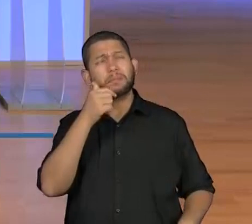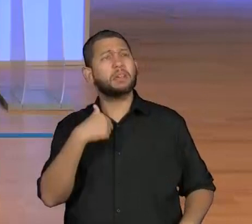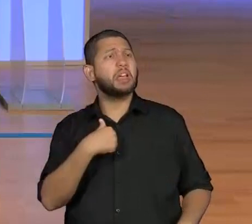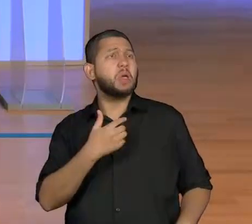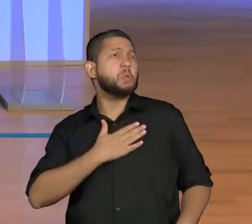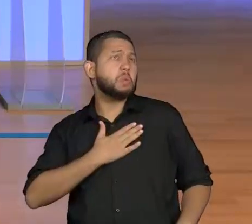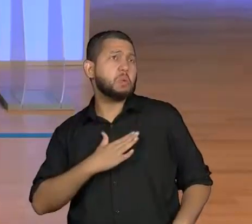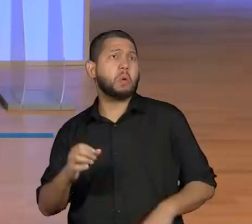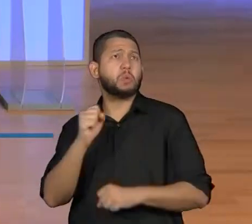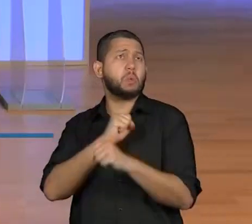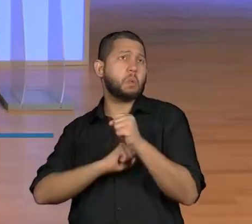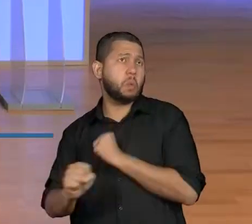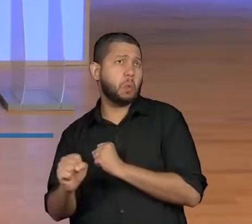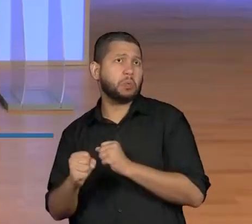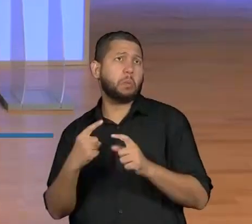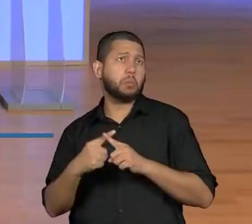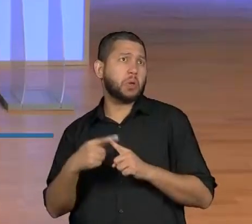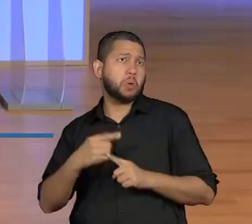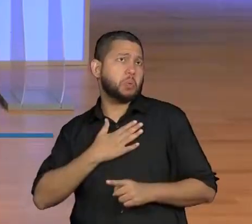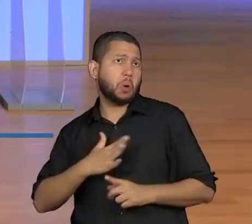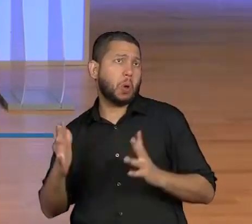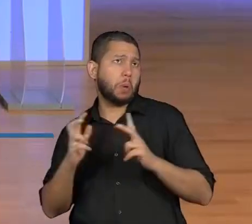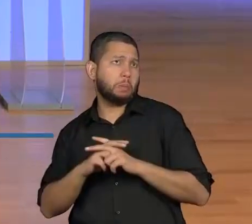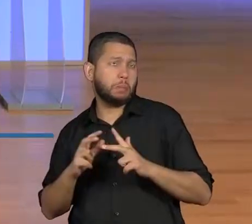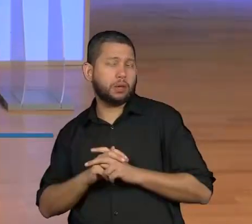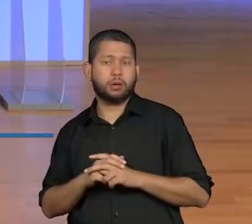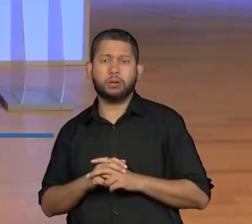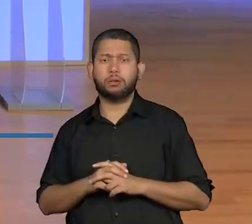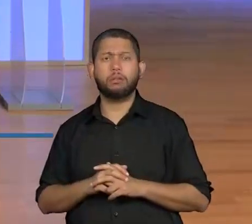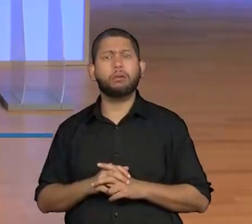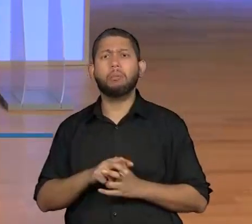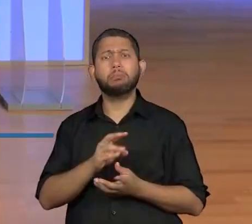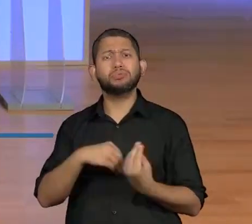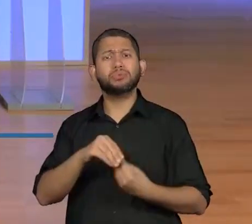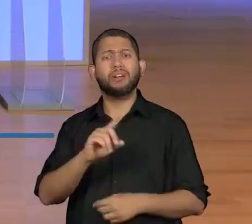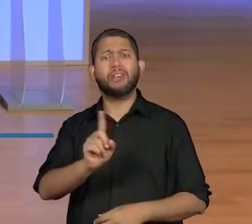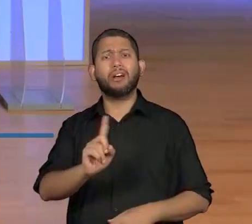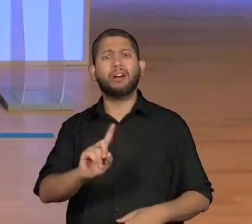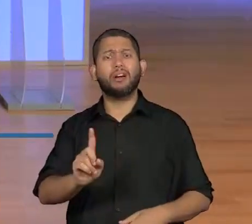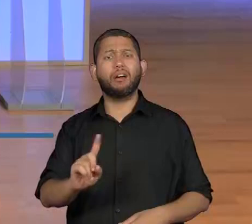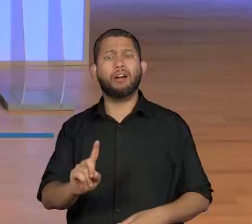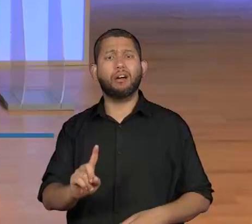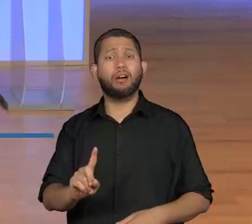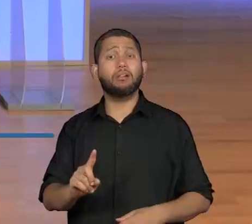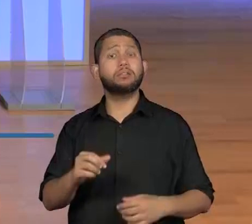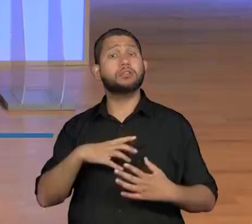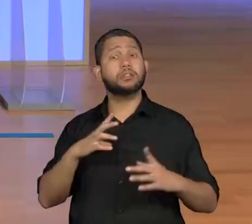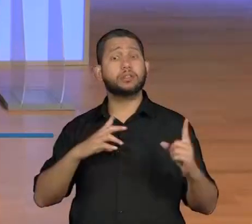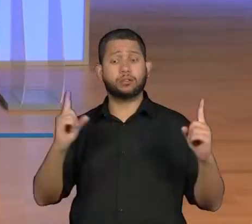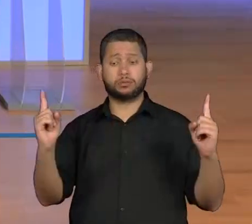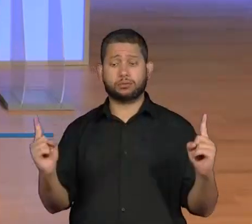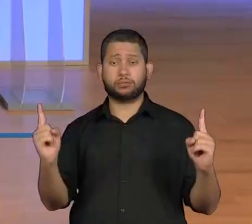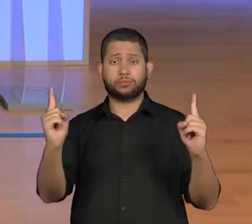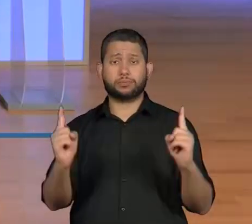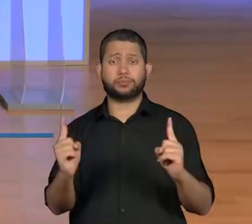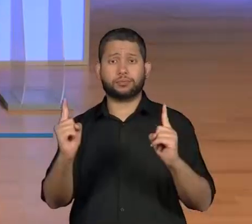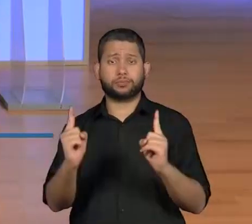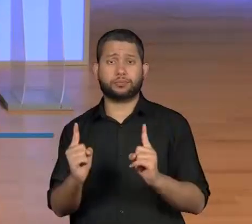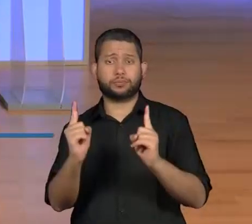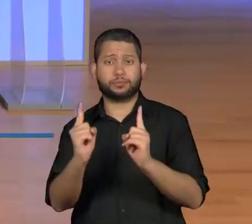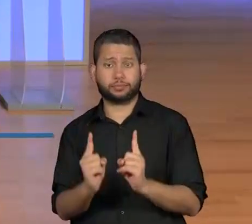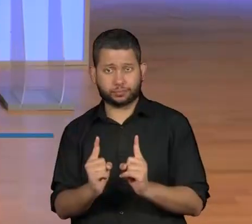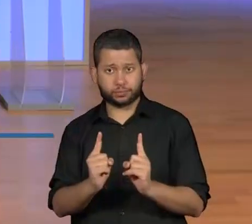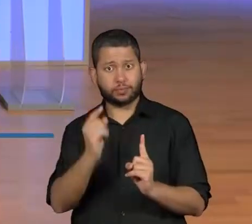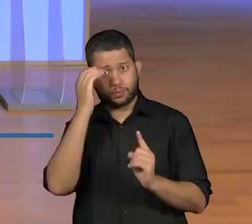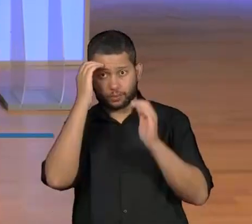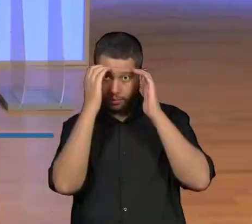de lutas porque eu não gosto de brigar. Mas você não vai brigar na luta. Você vai ter um combate com o adversário, com respeito, com